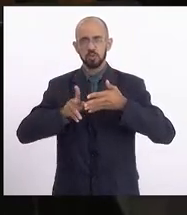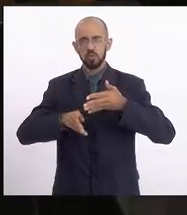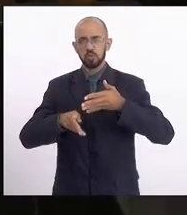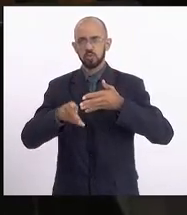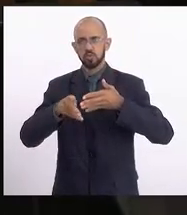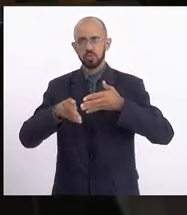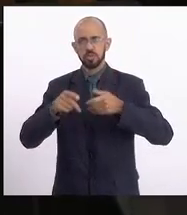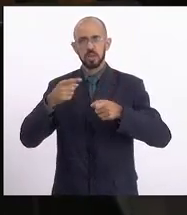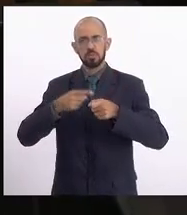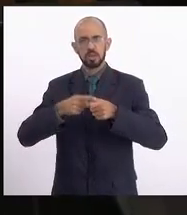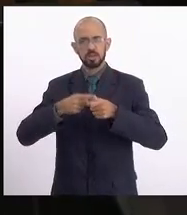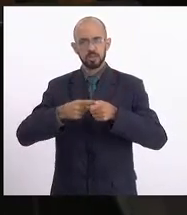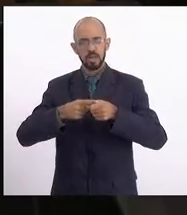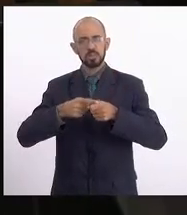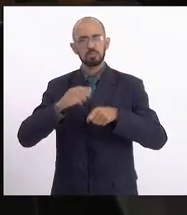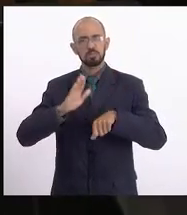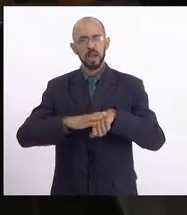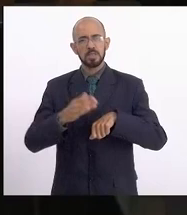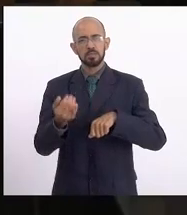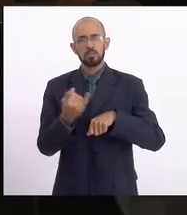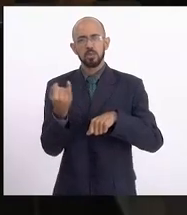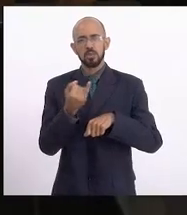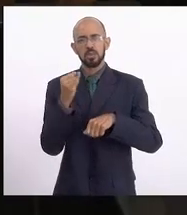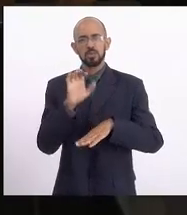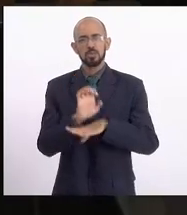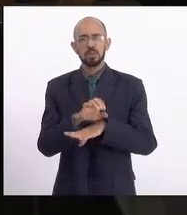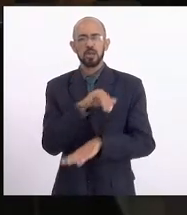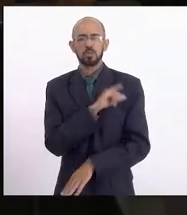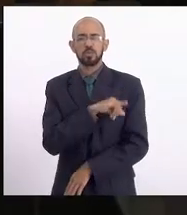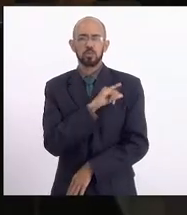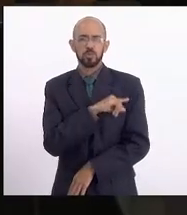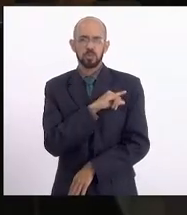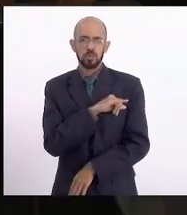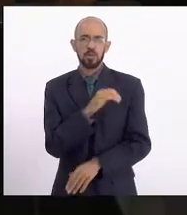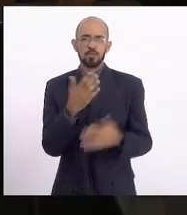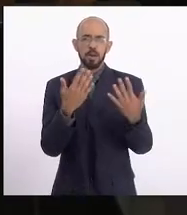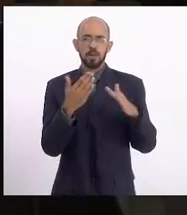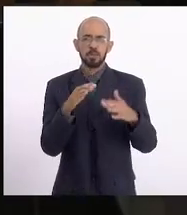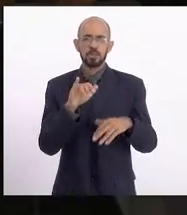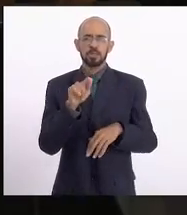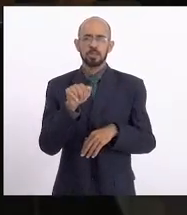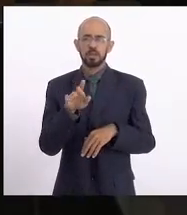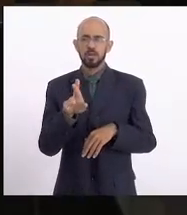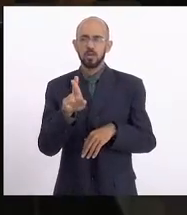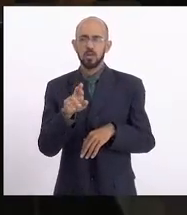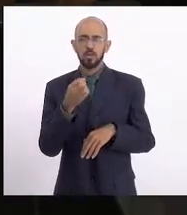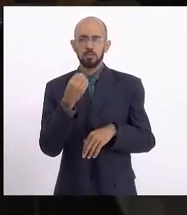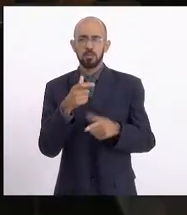das cidades mais importantes do Estado do Rio de Janeiro. Parabéns, Ingo. Boa sorte, bom tempo.